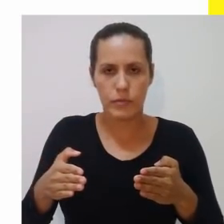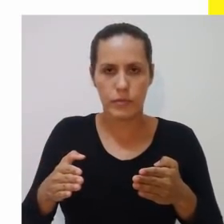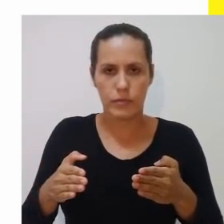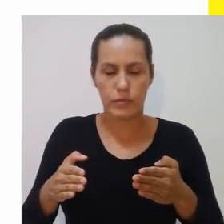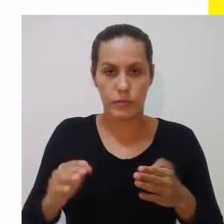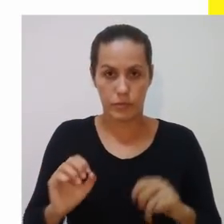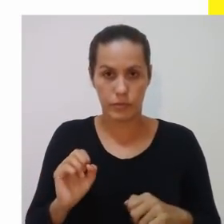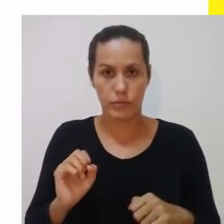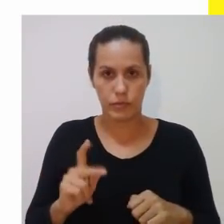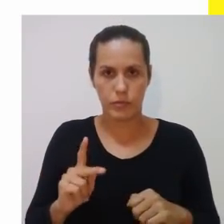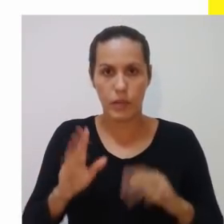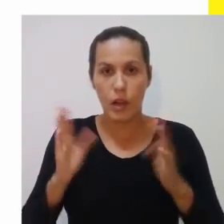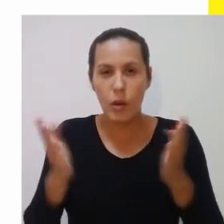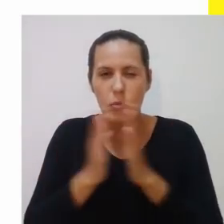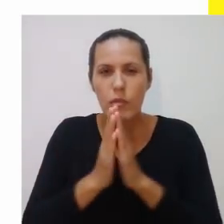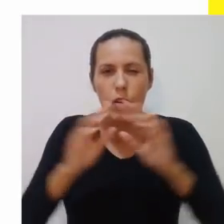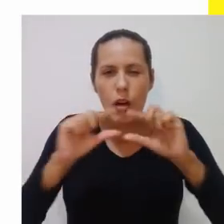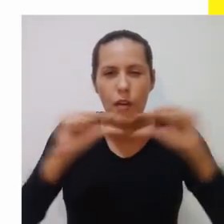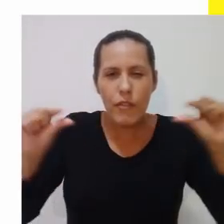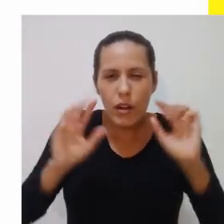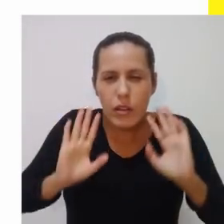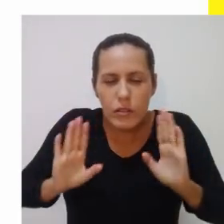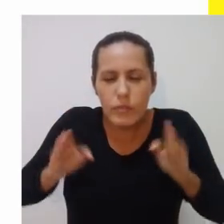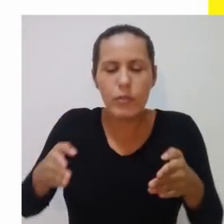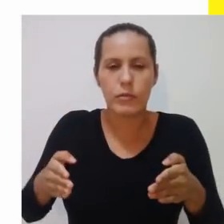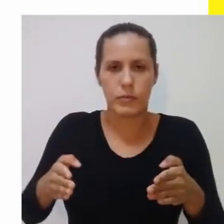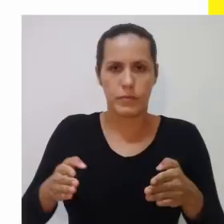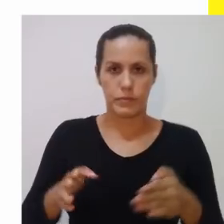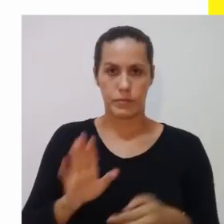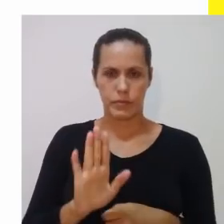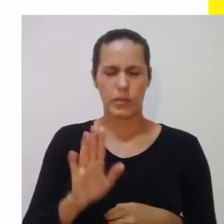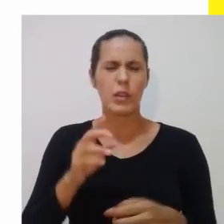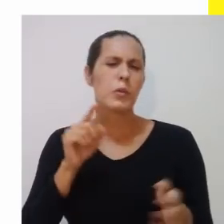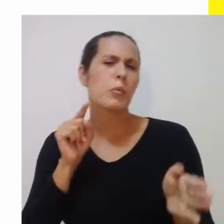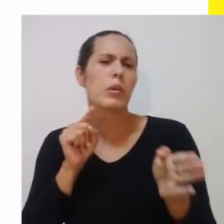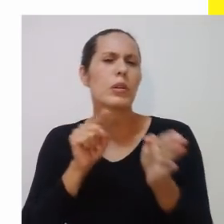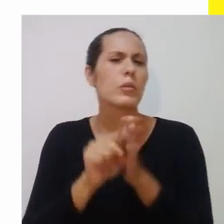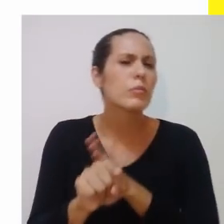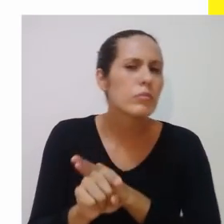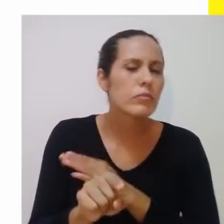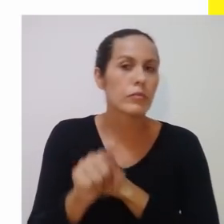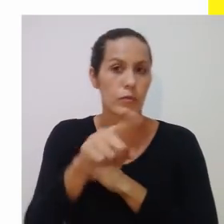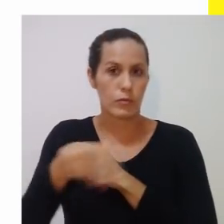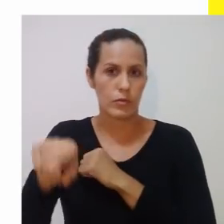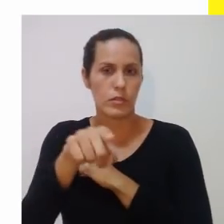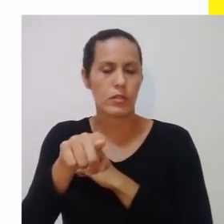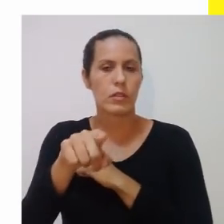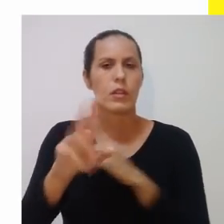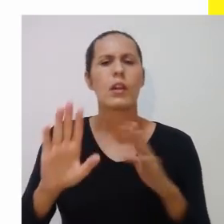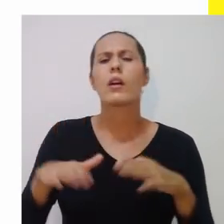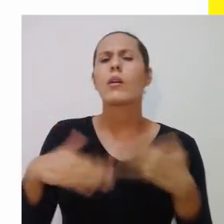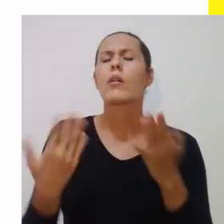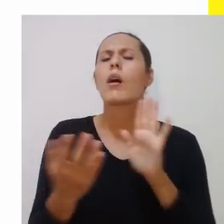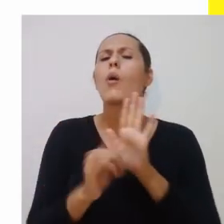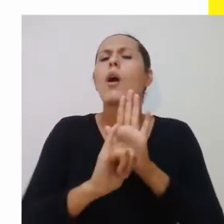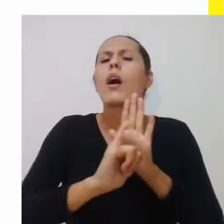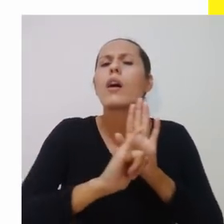nossa atenção. Vamos colocar a nossa atenção nessa última frase. E aí eu pergunto, qual é a